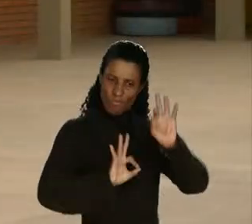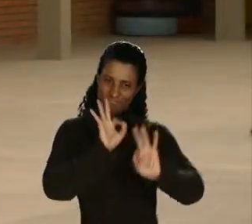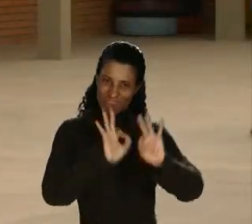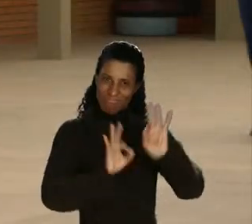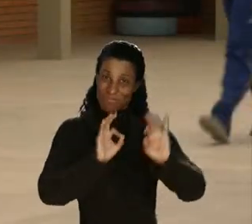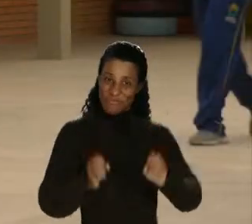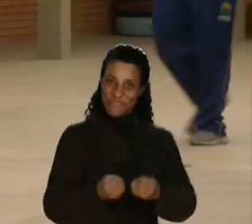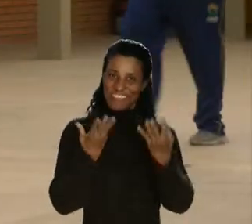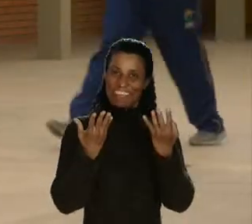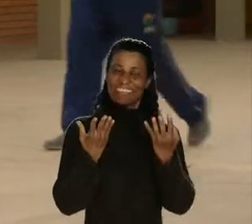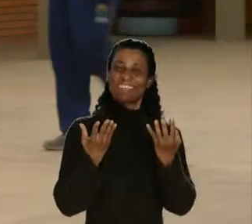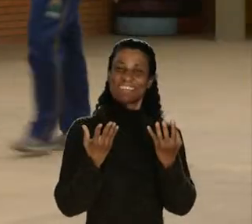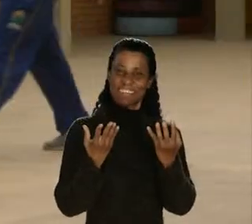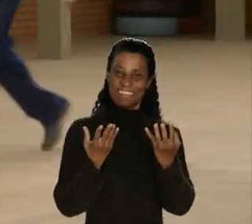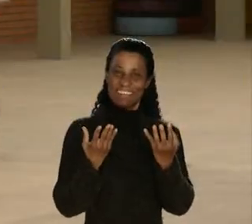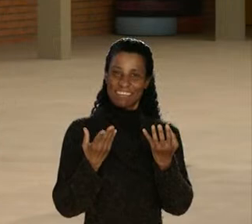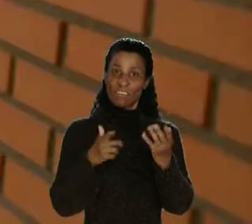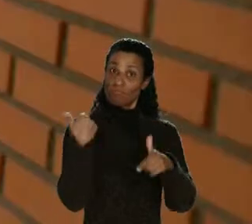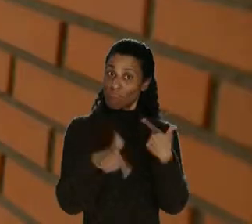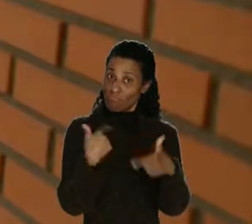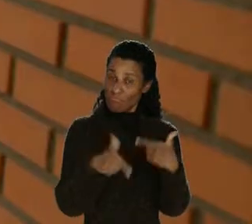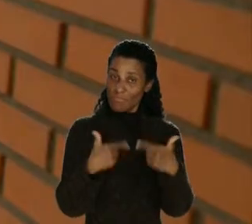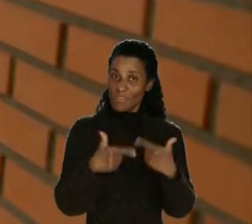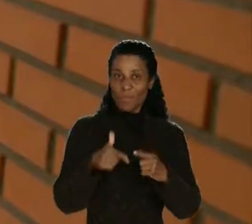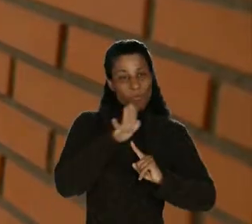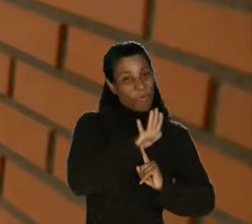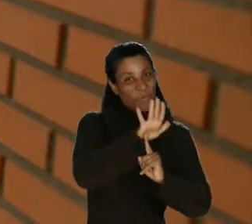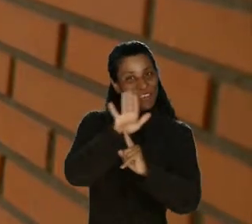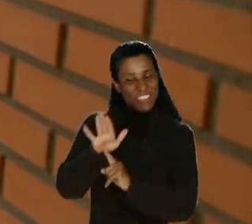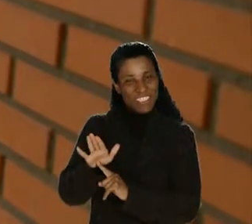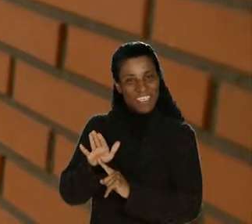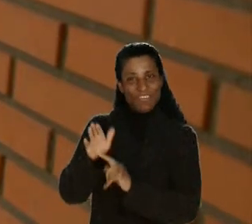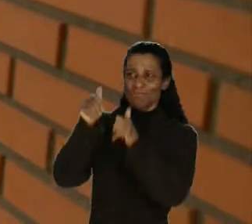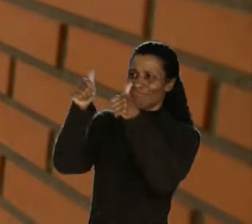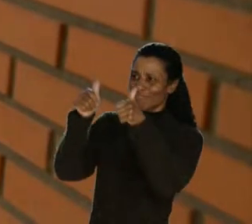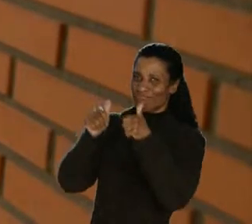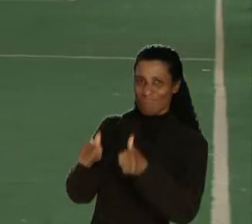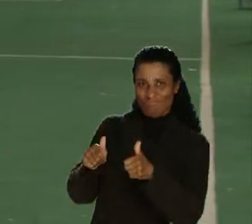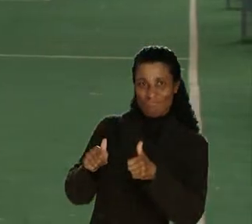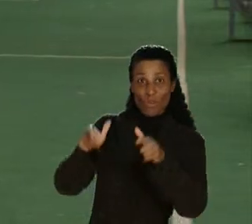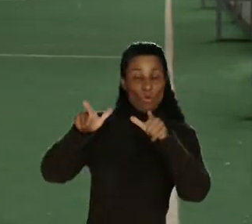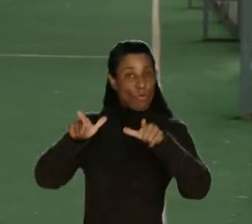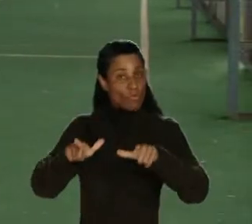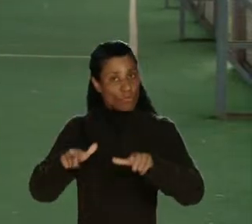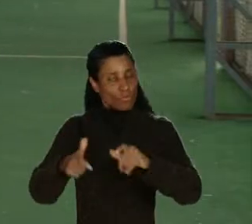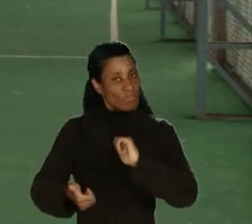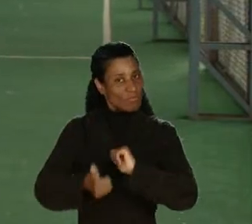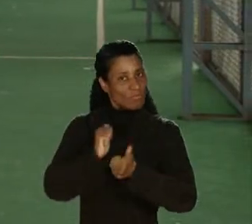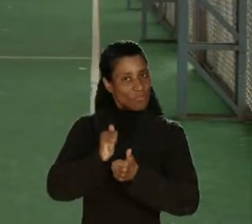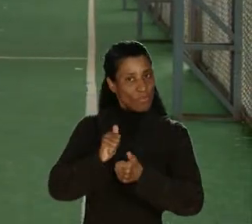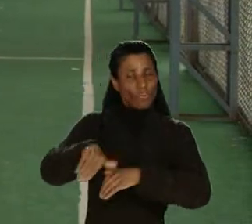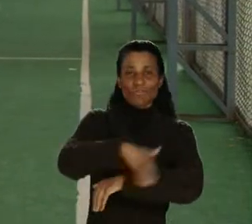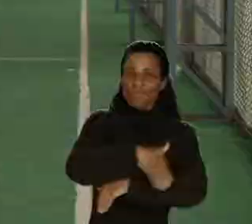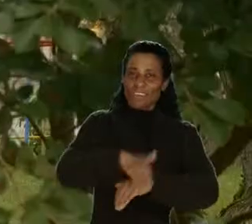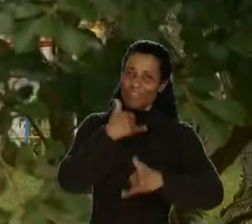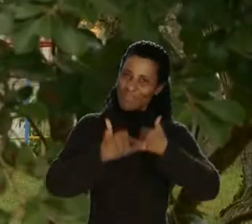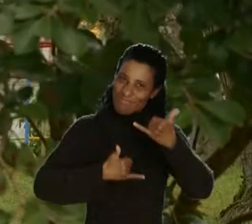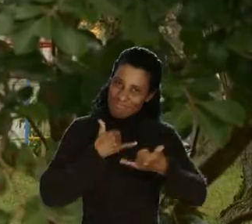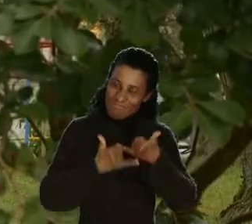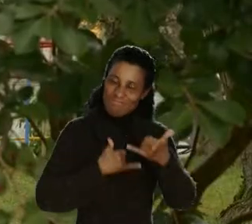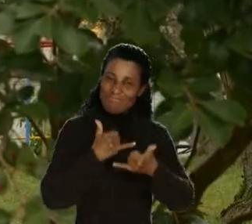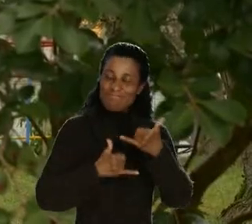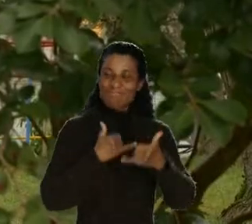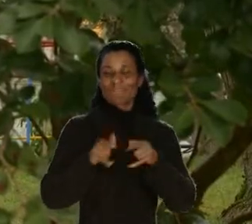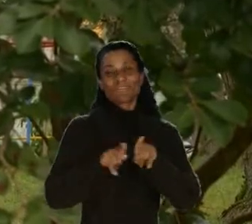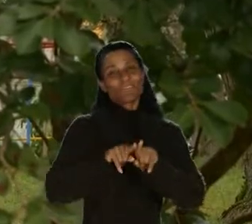Pavilhão sendo decorado para uma festa. Trabalhos expostos na parede, quadra de esportes. Lá